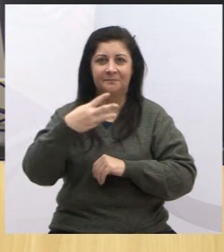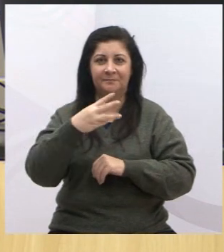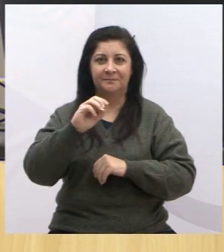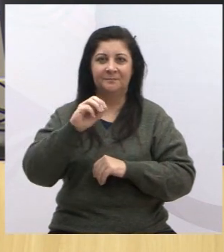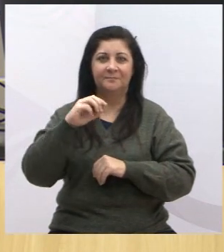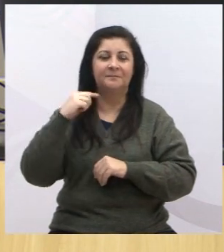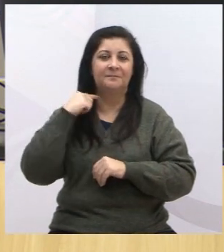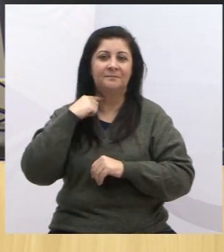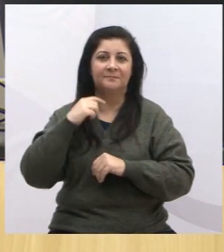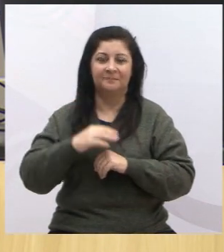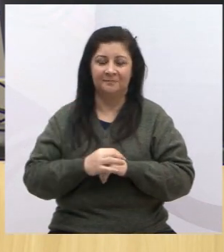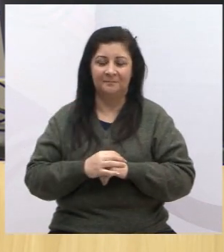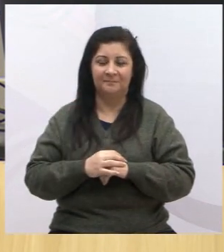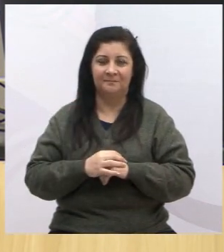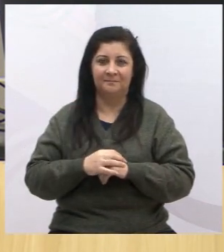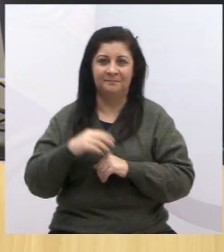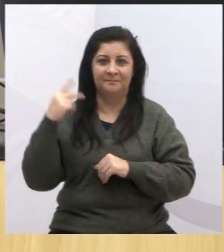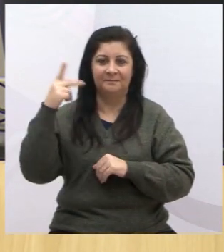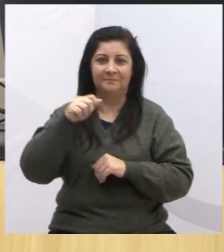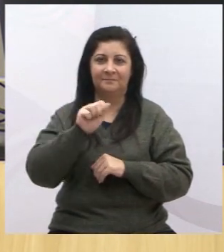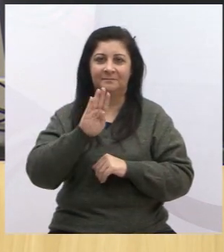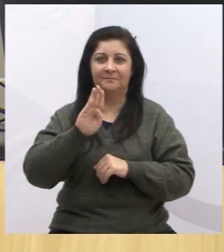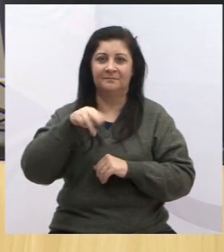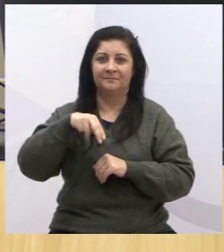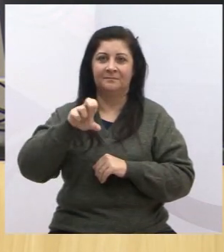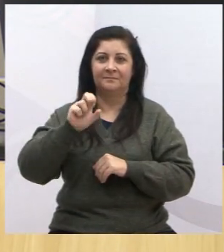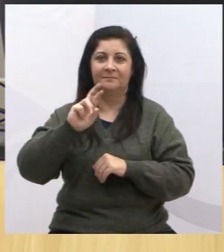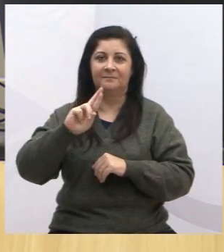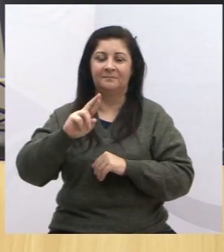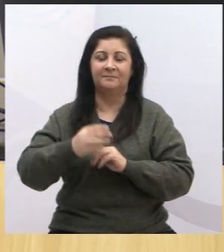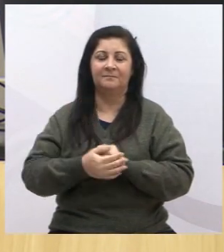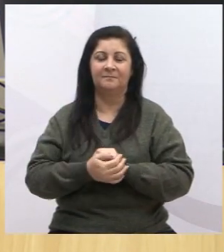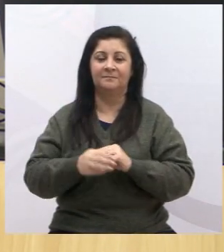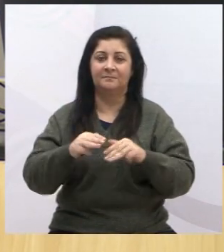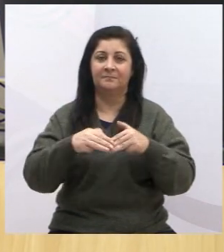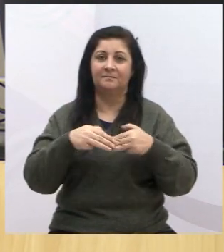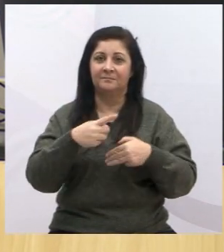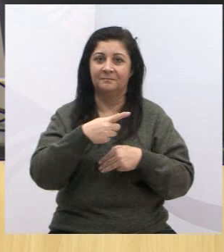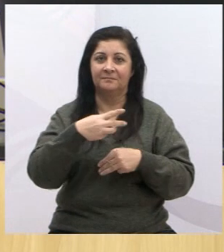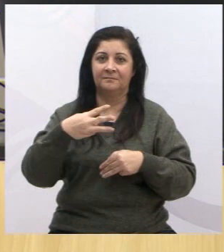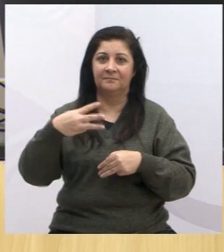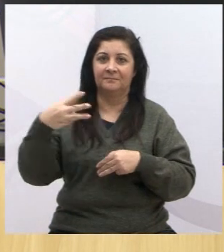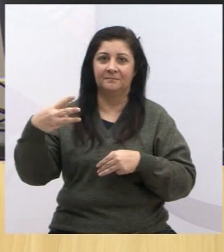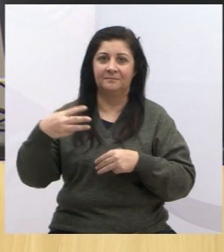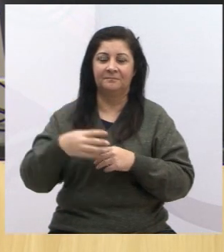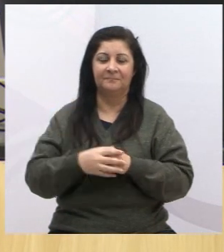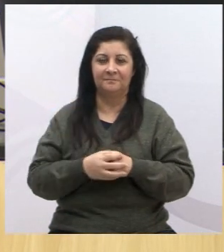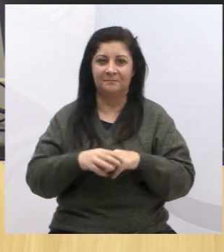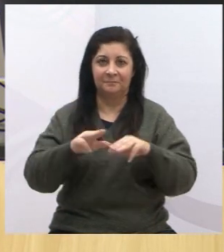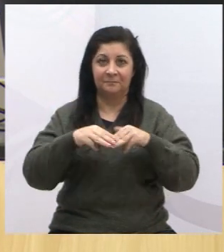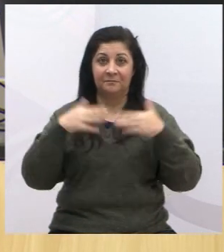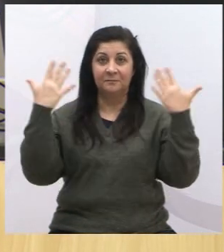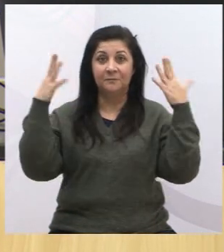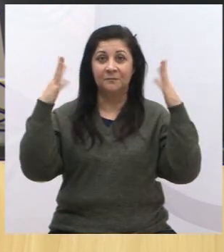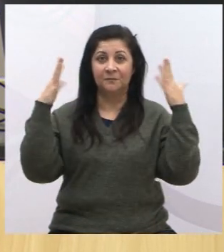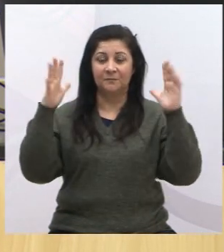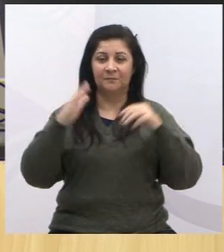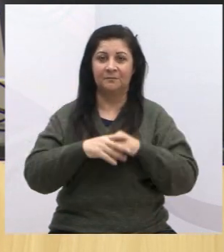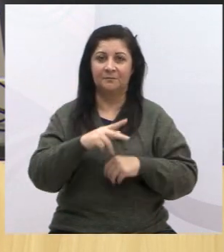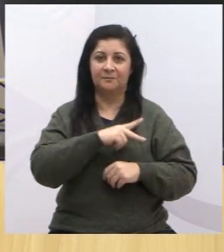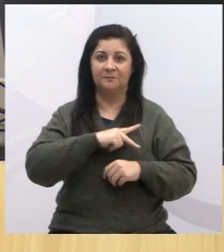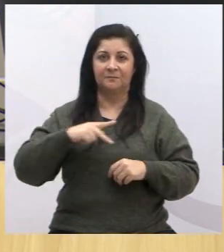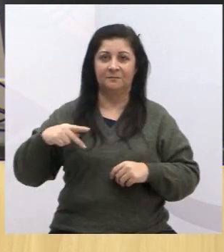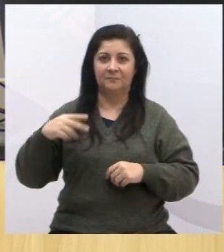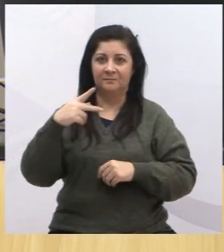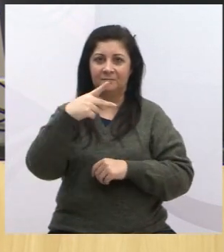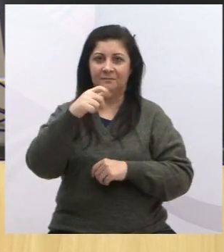maio, autoria Abner de Madureira. Moção 133, moção congratulatória ao pastor